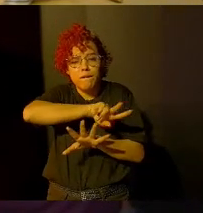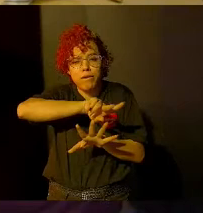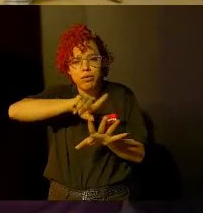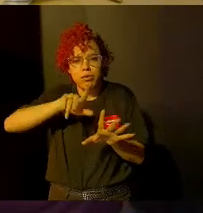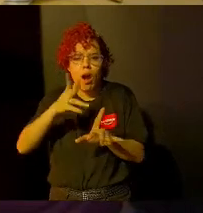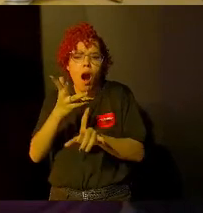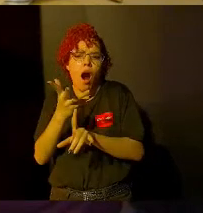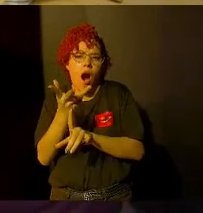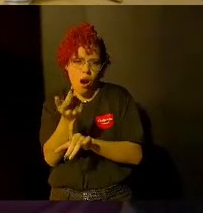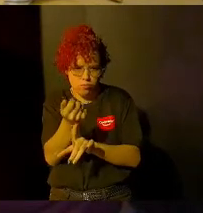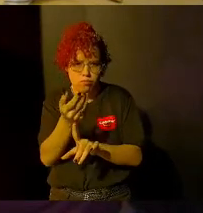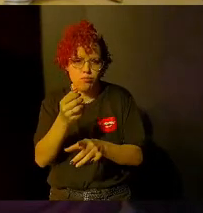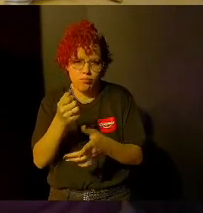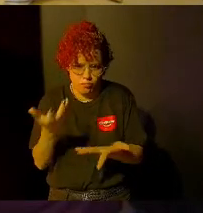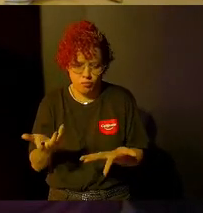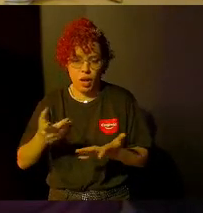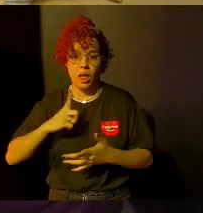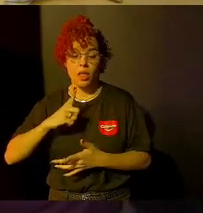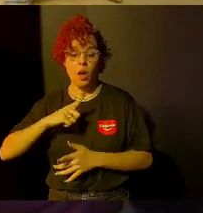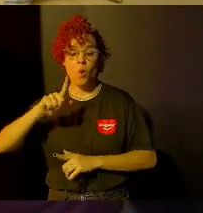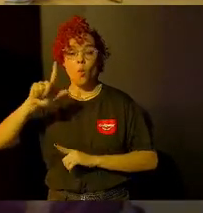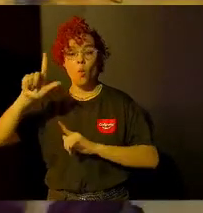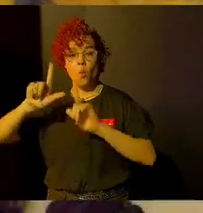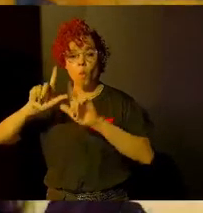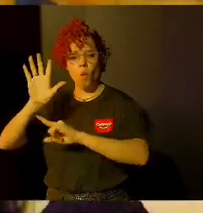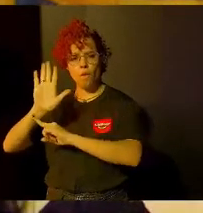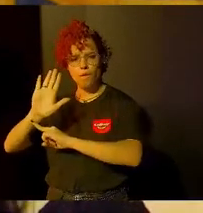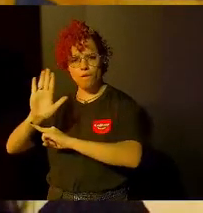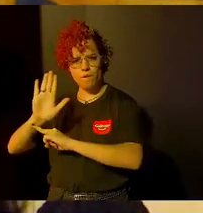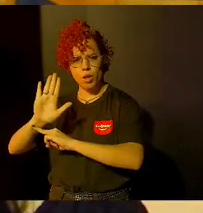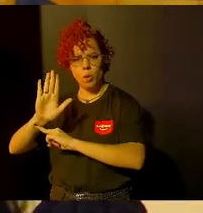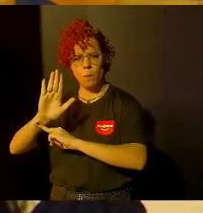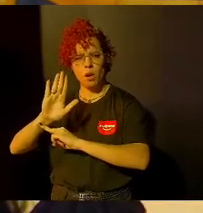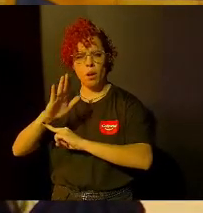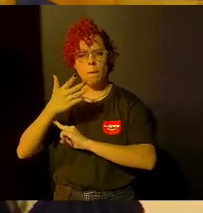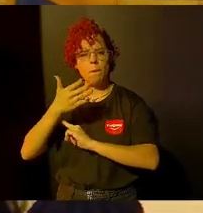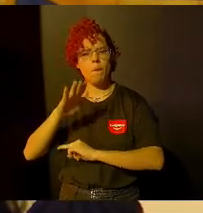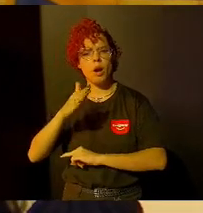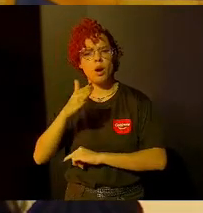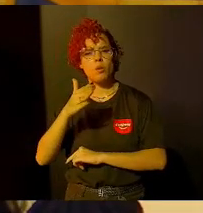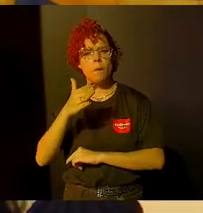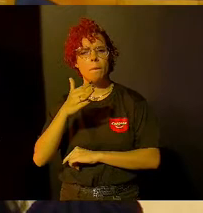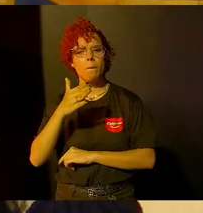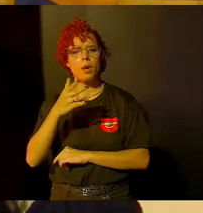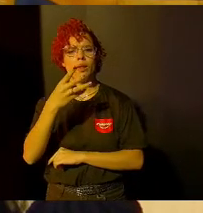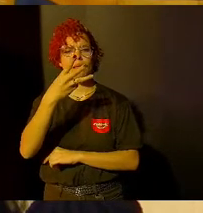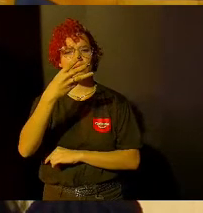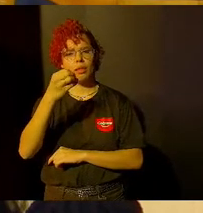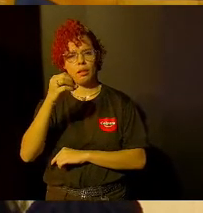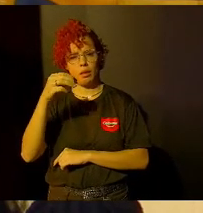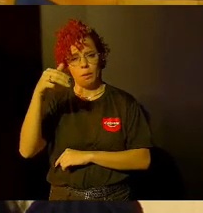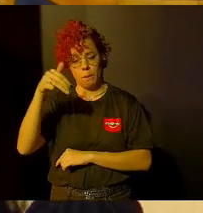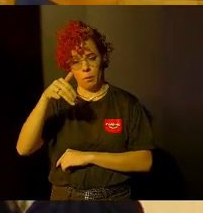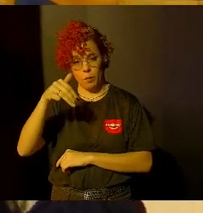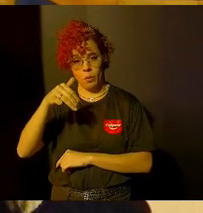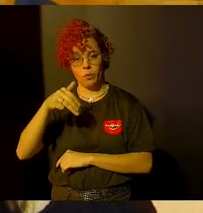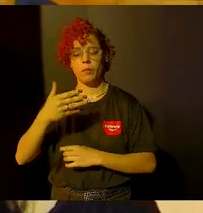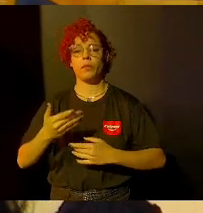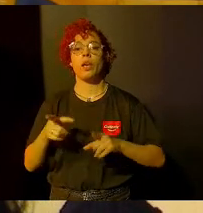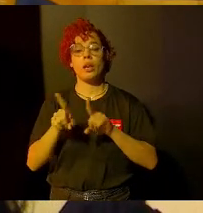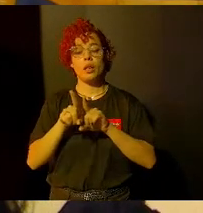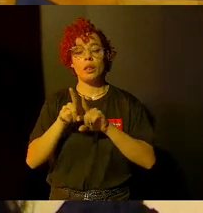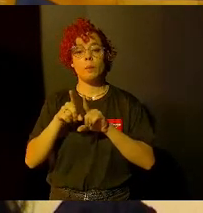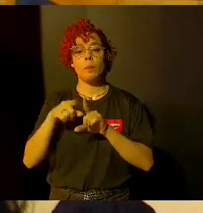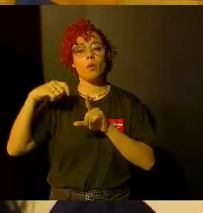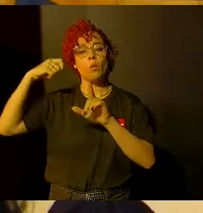tem um filme de meia hora e uma instalação também é uma projeção em